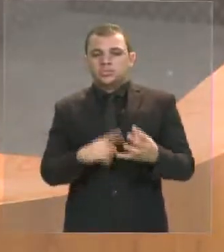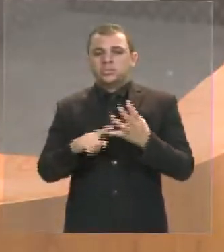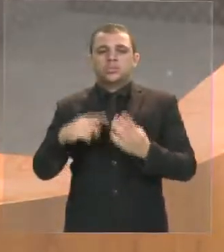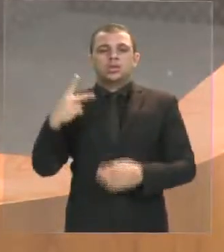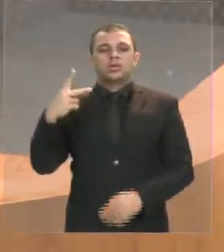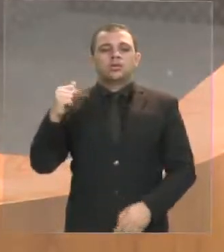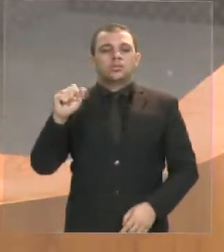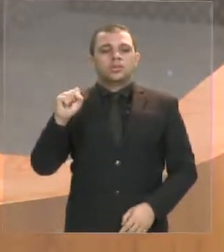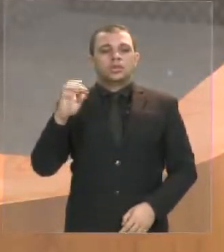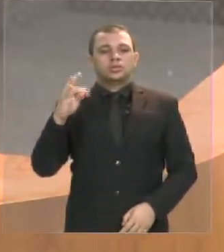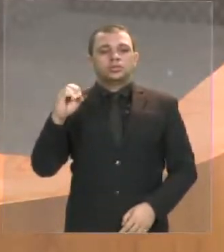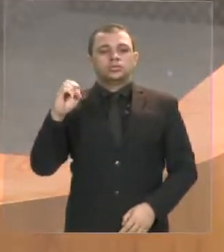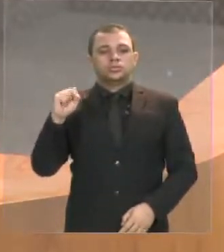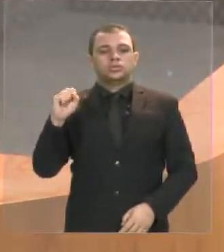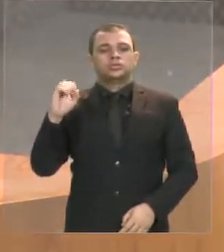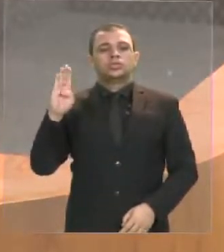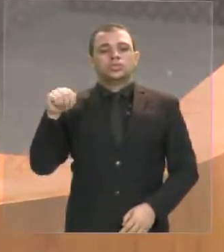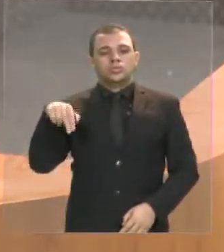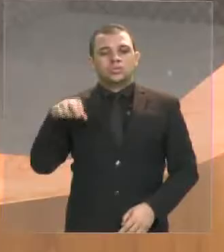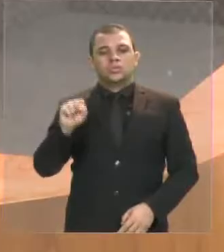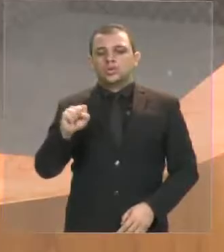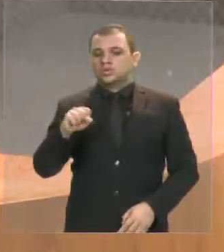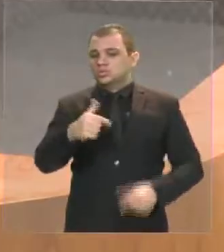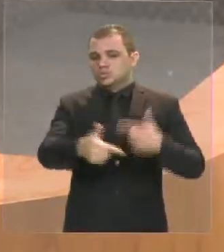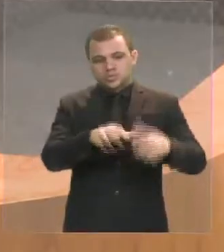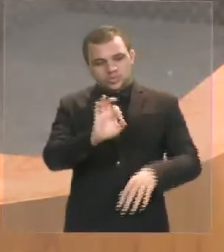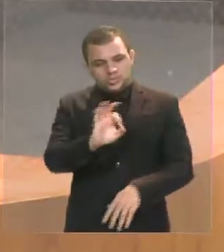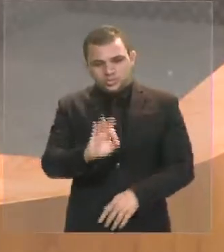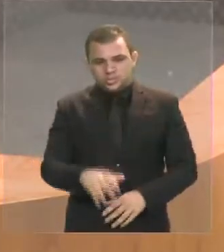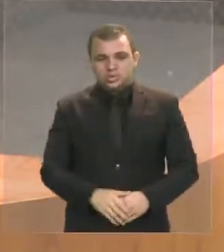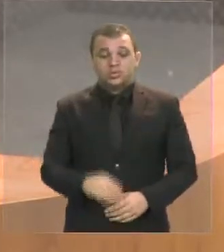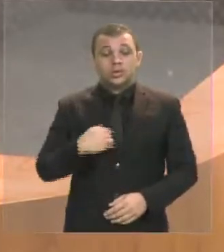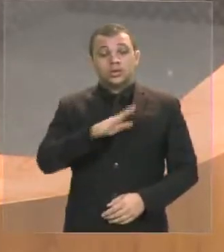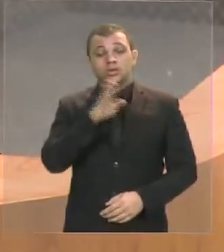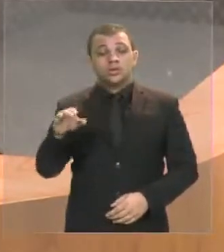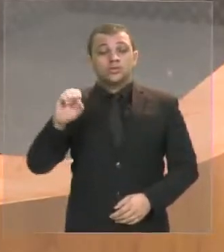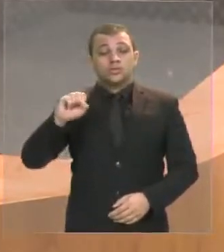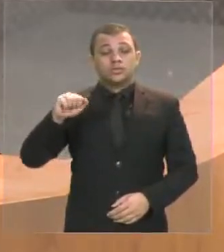lá a região, deputada de Lázio. Fui em São João dos Patos. Deputado,